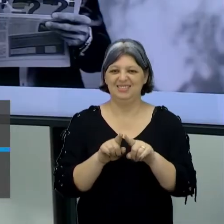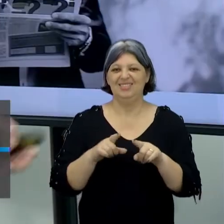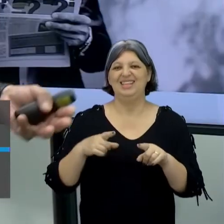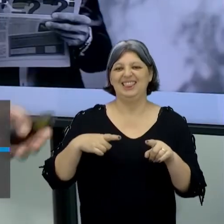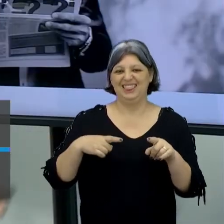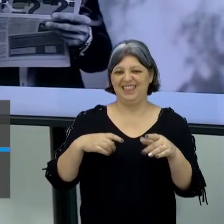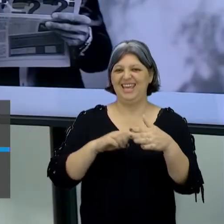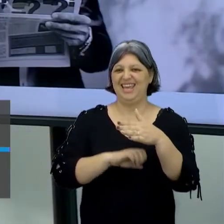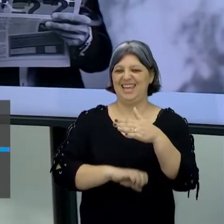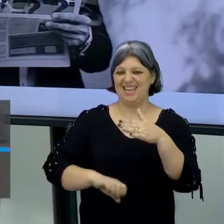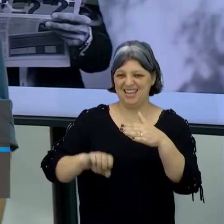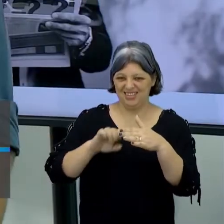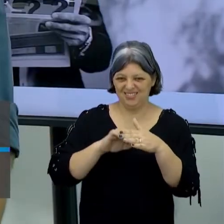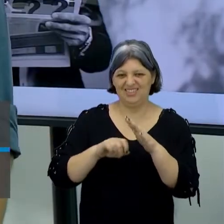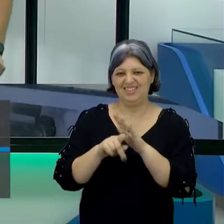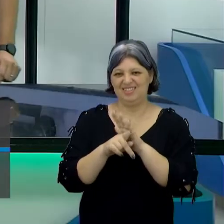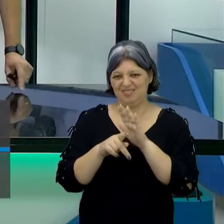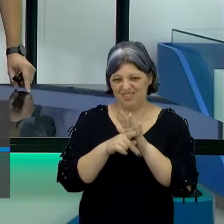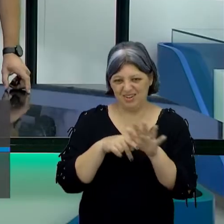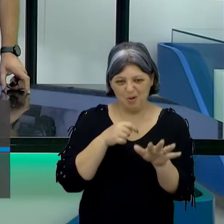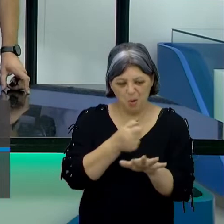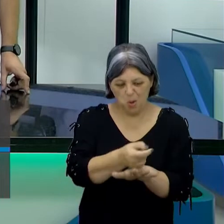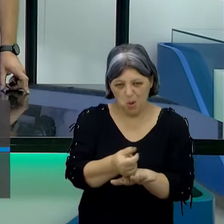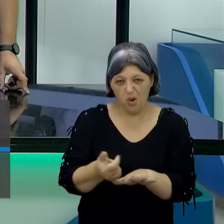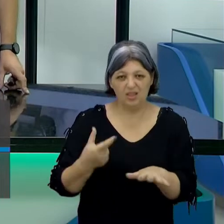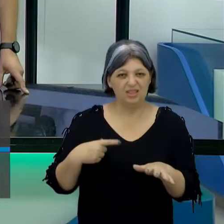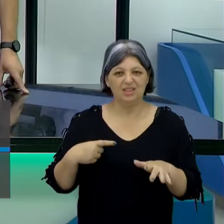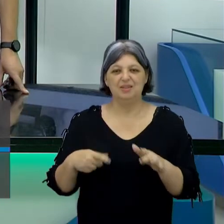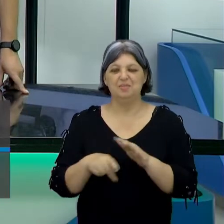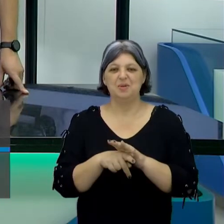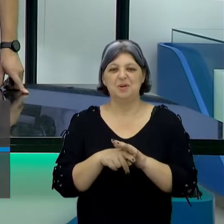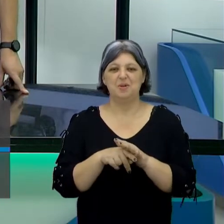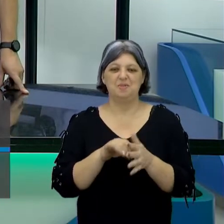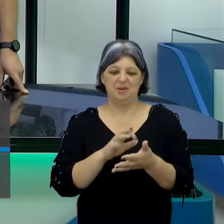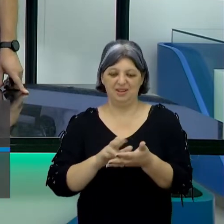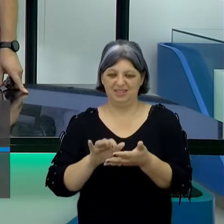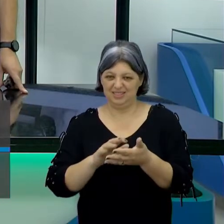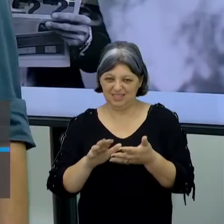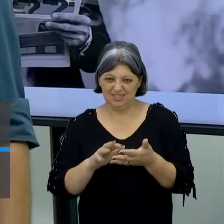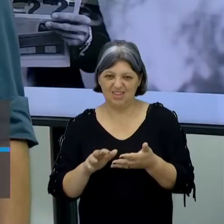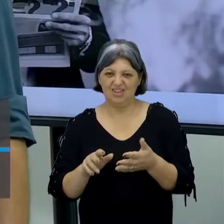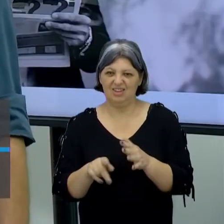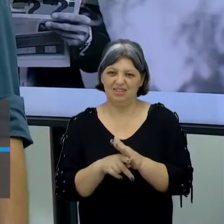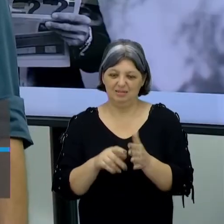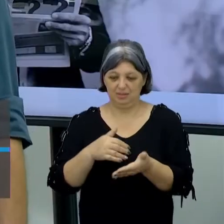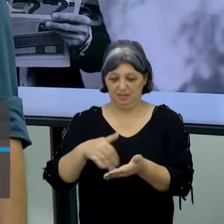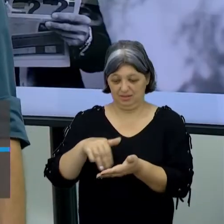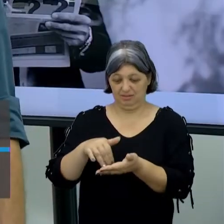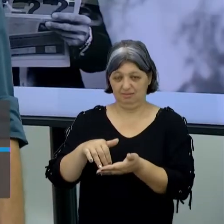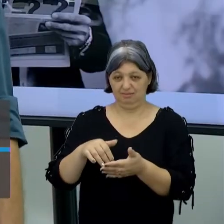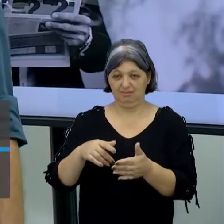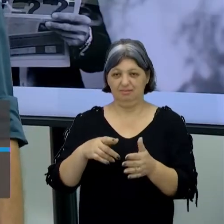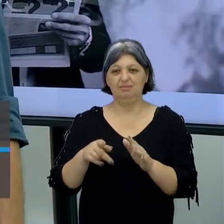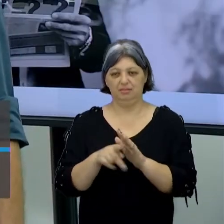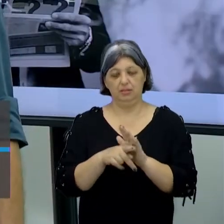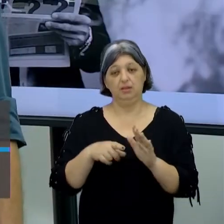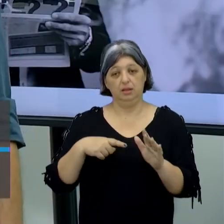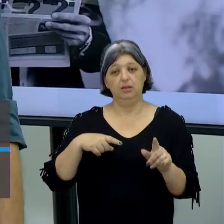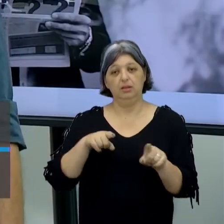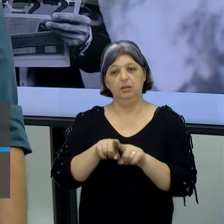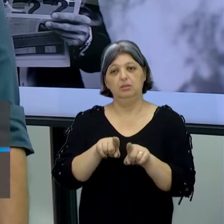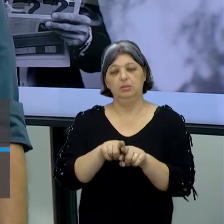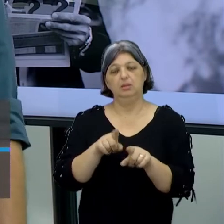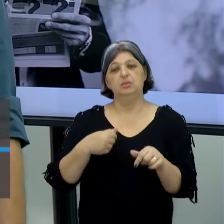sabia. De fake news, né? Existem escritórios só para produzir fake news. Fake news, né? Verdade. E existem escritórios de fact-checking. Ou seja, o